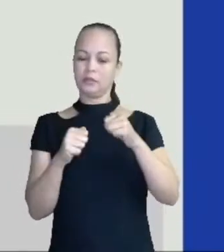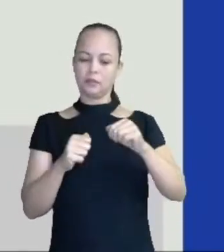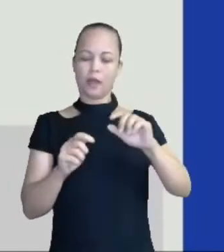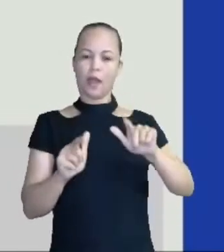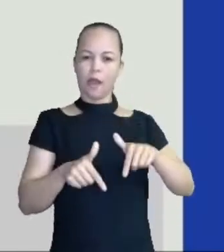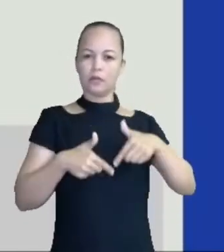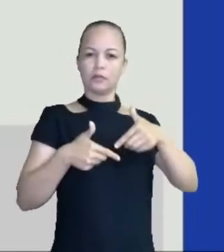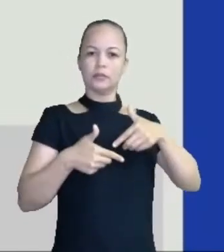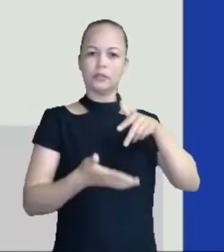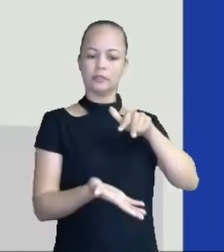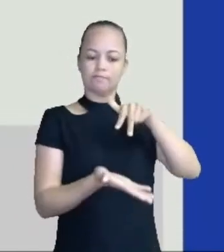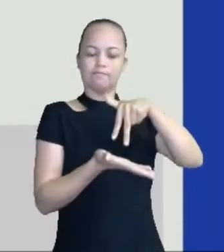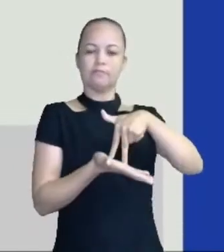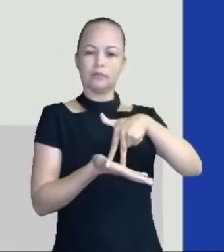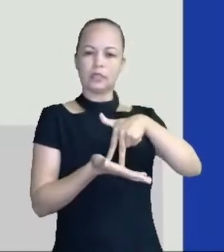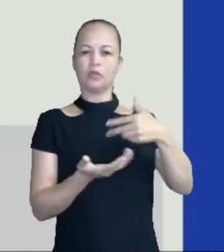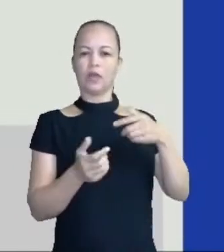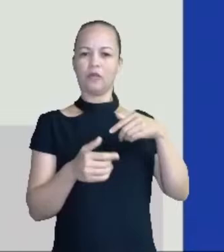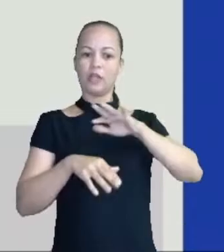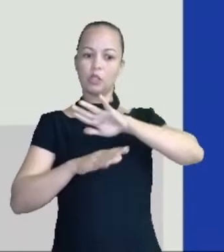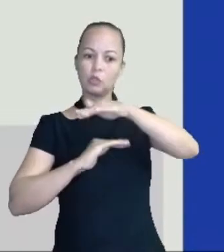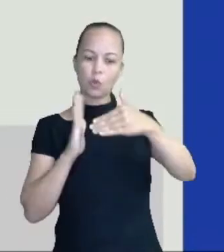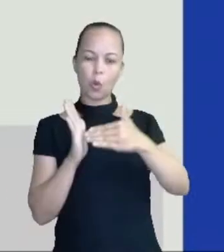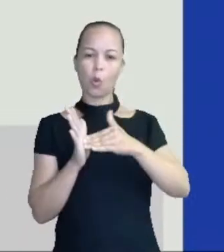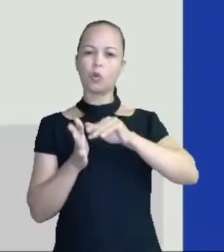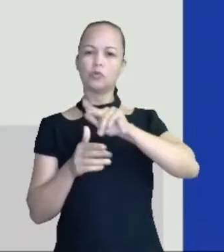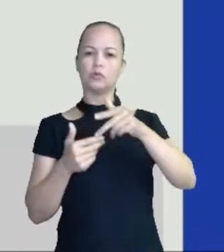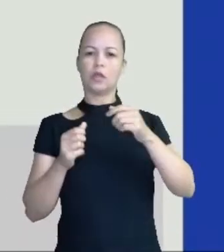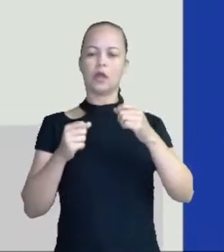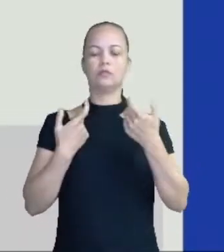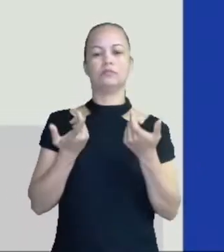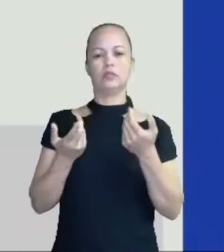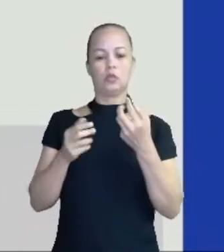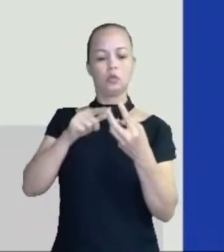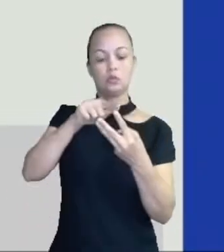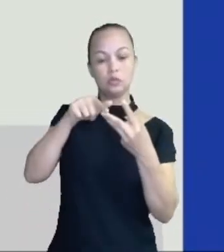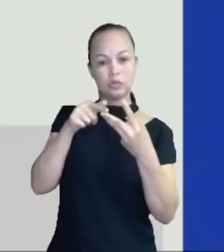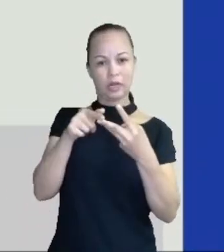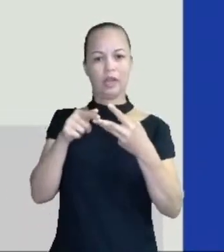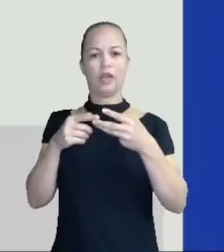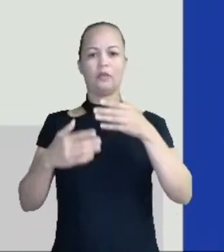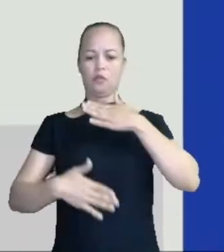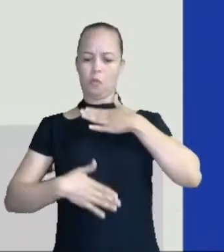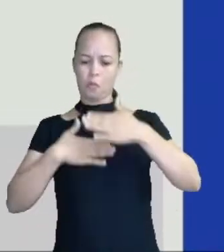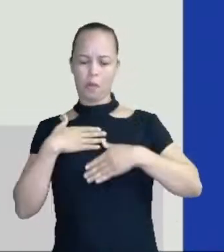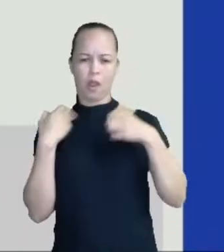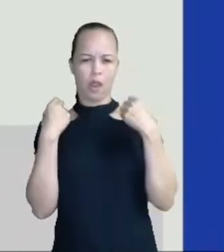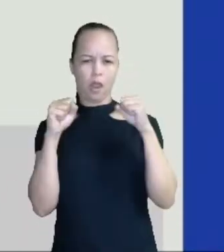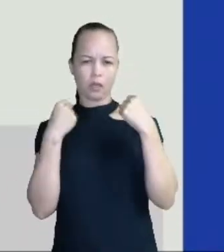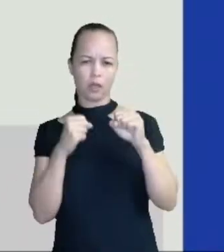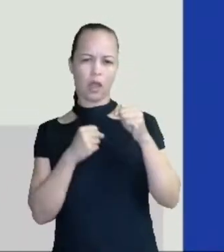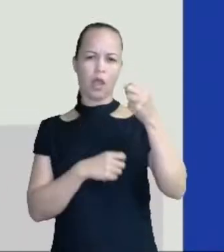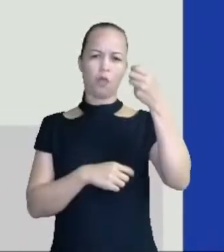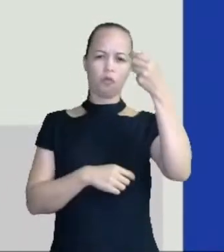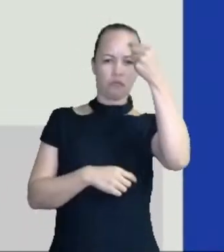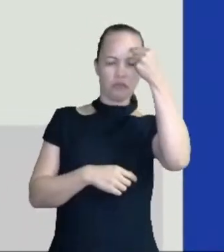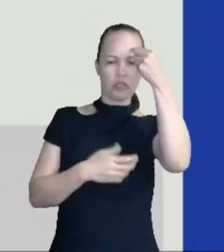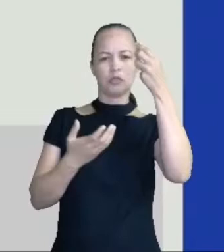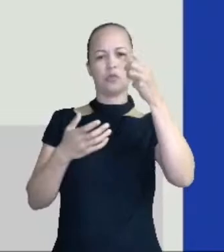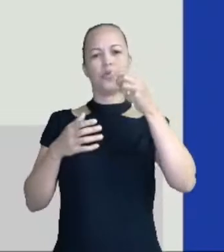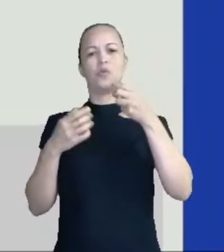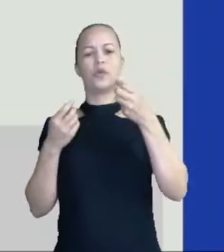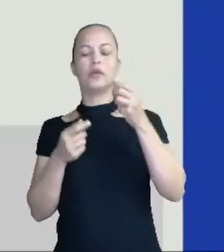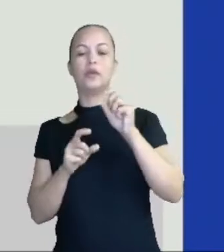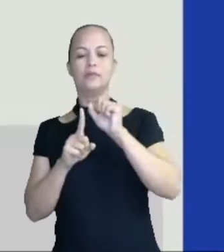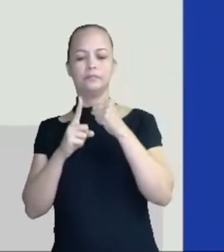saudável em todos os aspectos, tá certo? Seja o físico, mental ou social. Quando a gente fala em aspecto físico, obviamente a gente